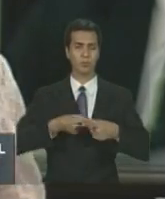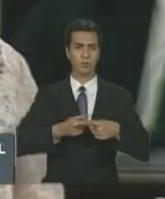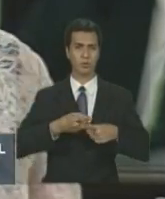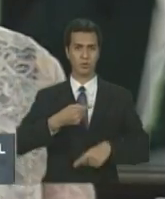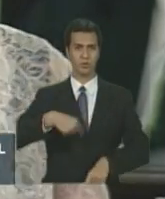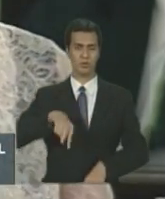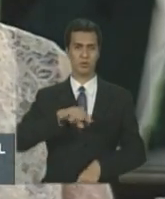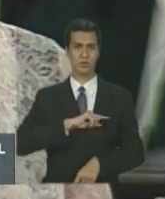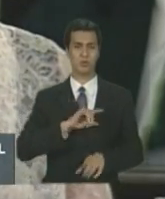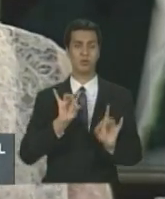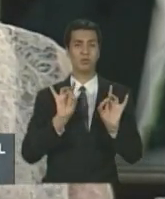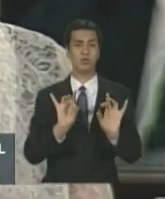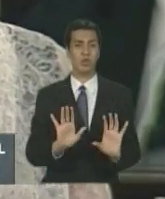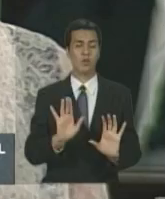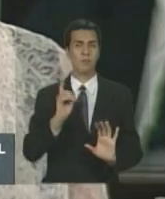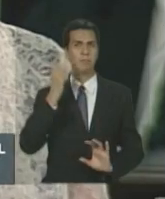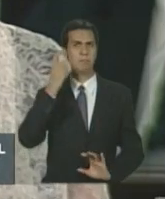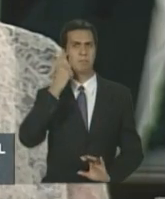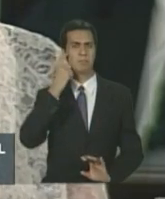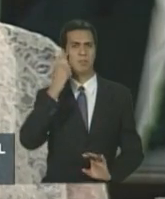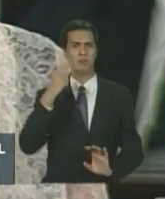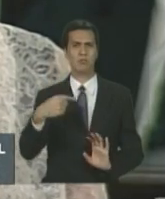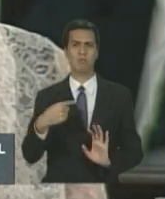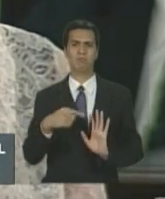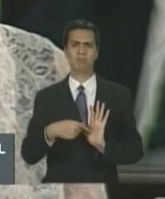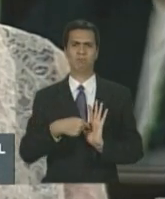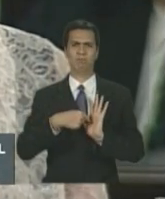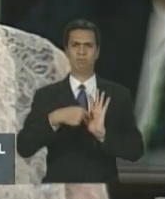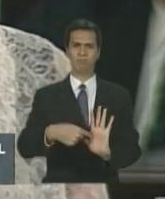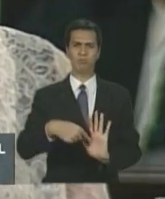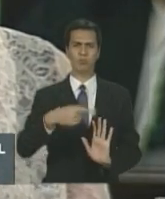manifestação contrária a um